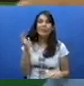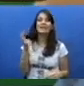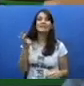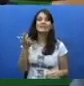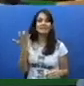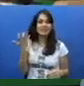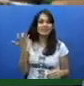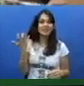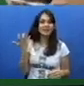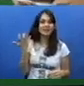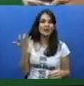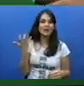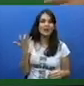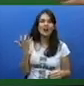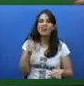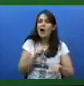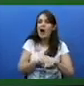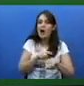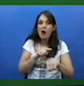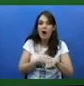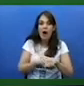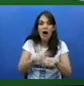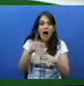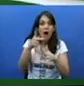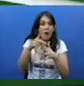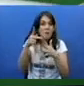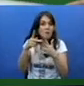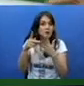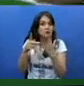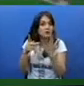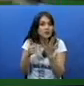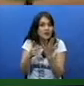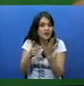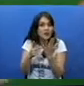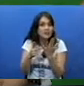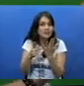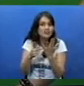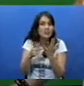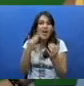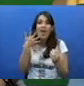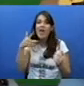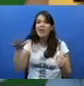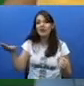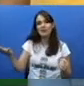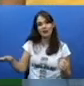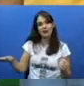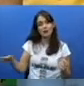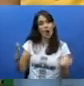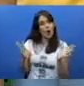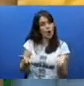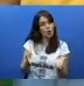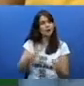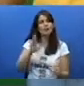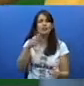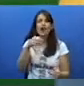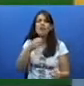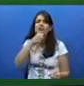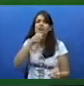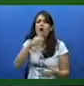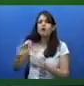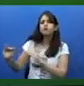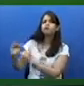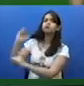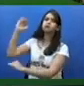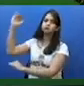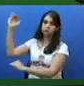Aconteceram quando a personagem que conta a história era criança, né? Ela fala que aquilo se passou